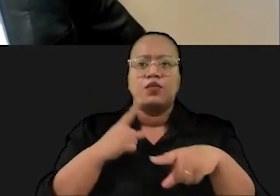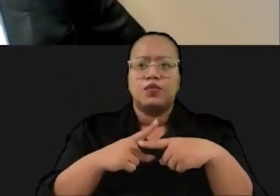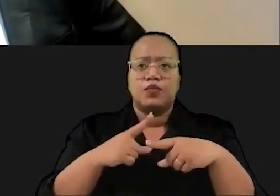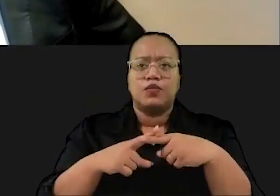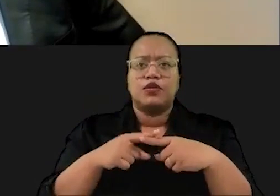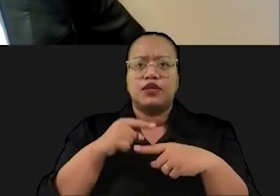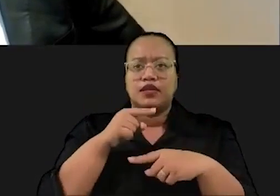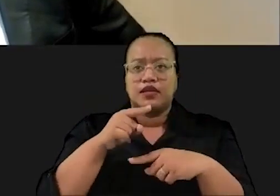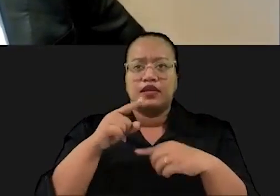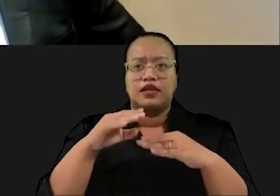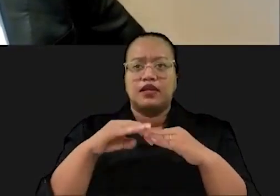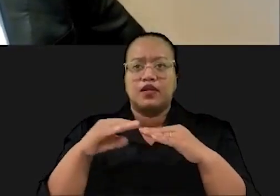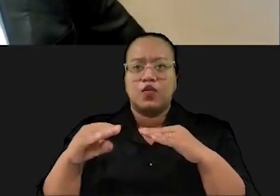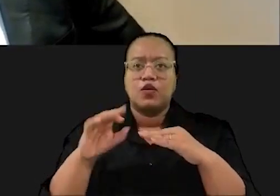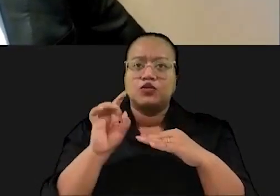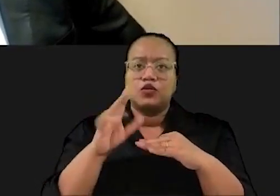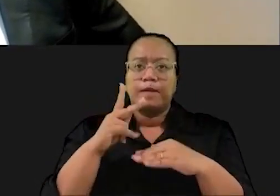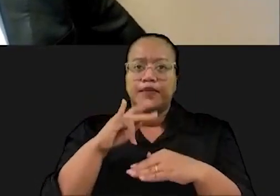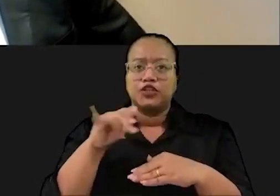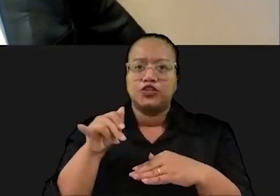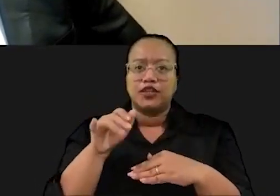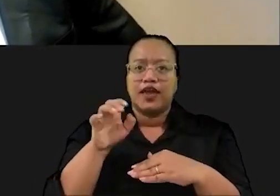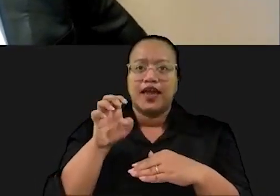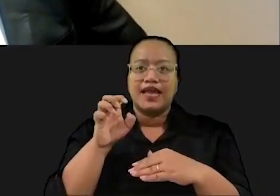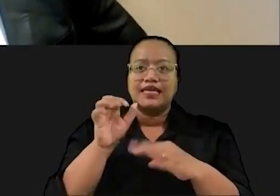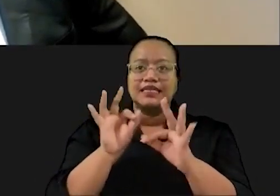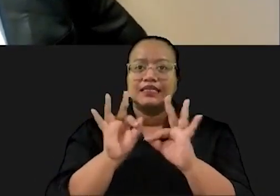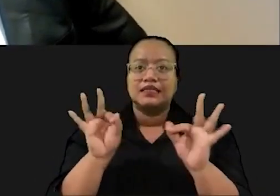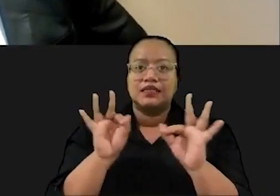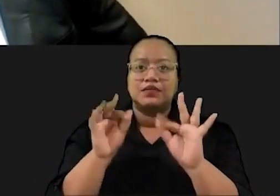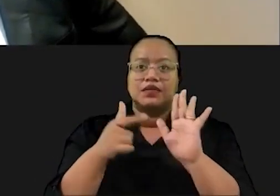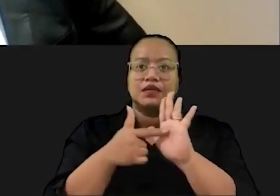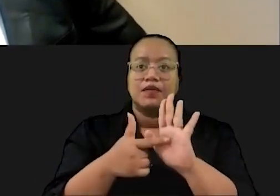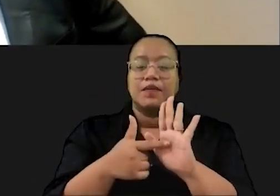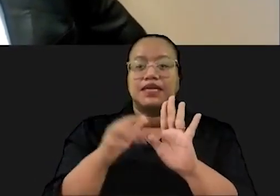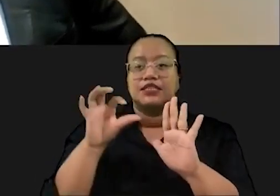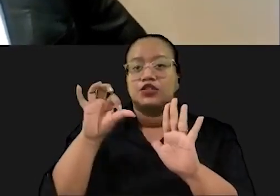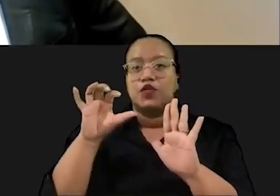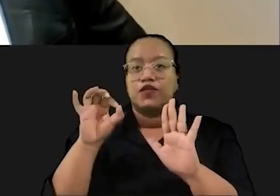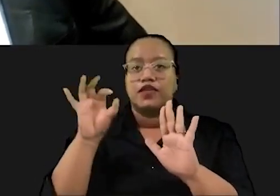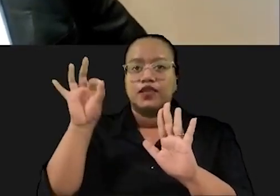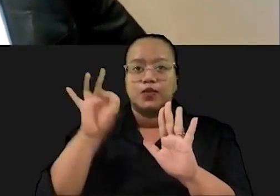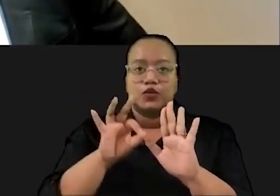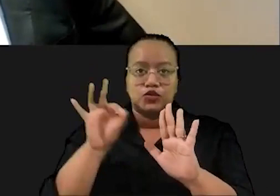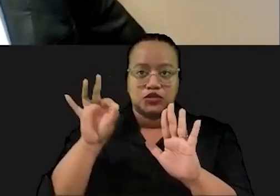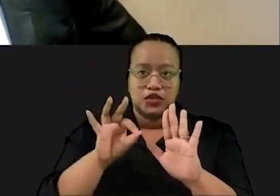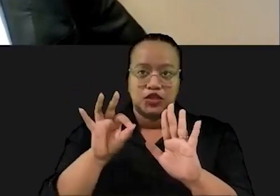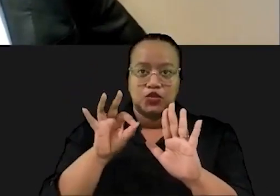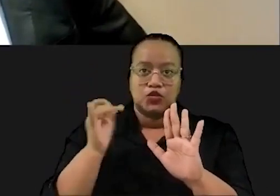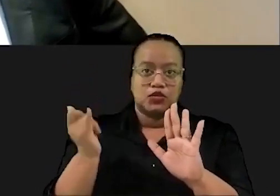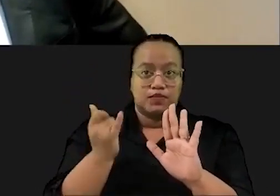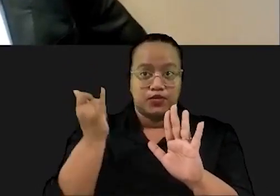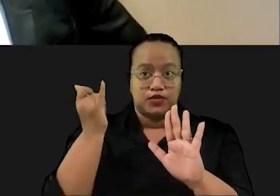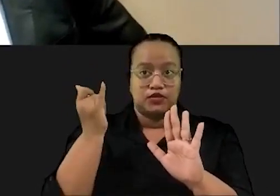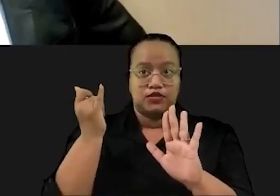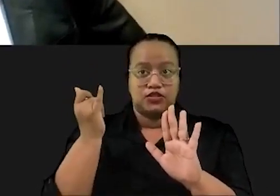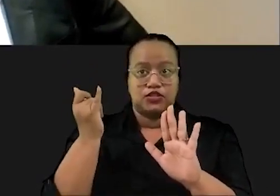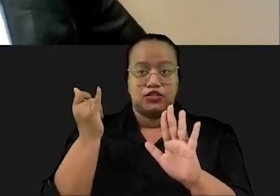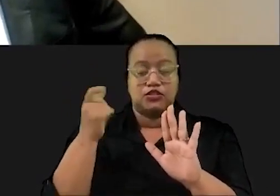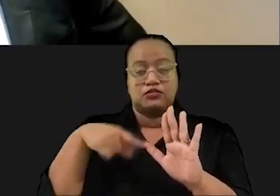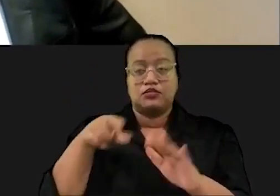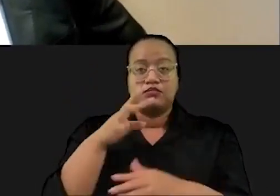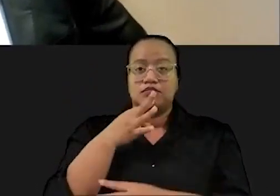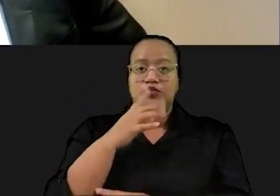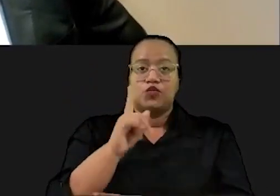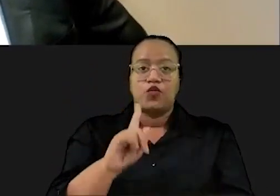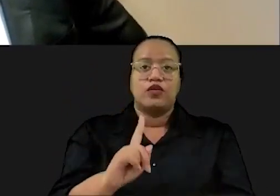a parte principal do sistema, que é 90%, vamos dizer assim, do que importa, nós não conhecemos.